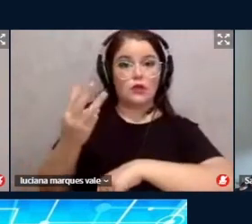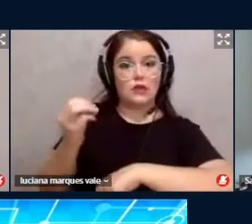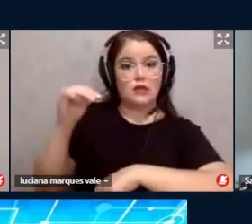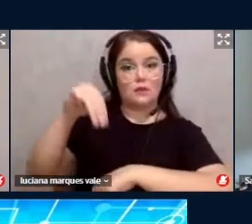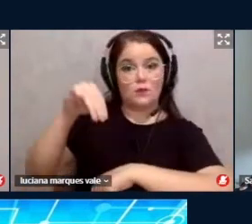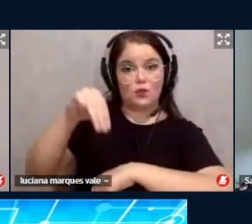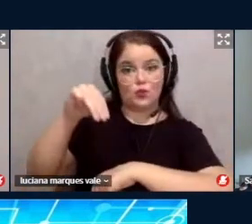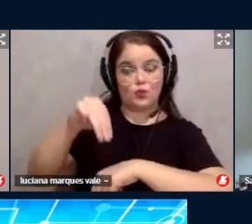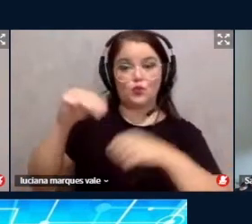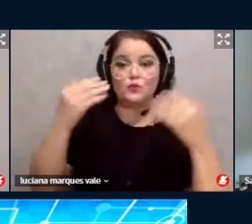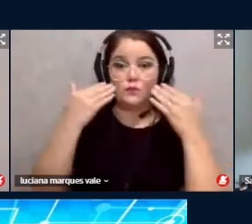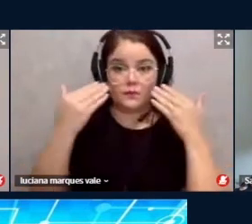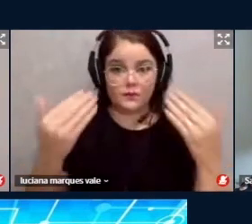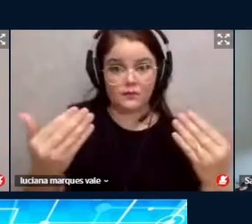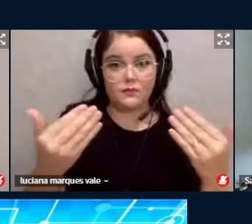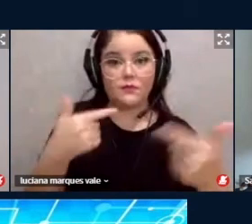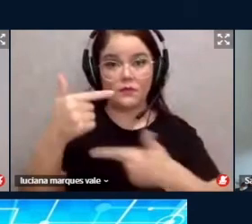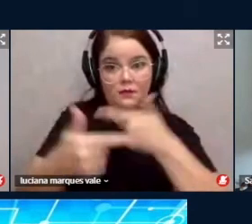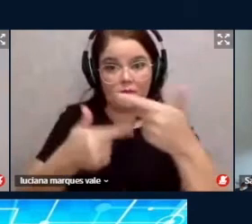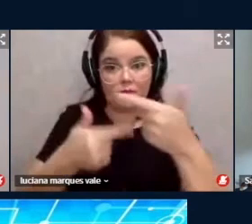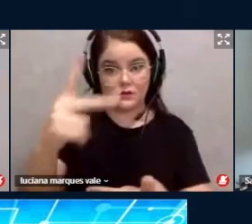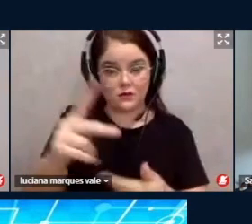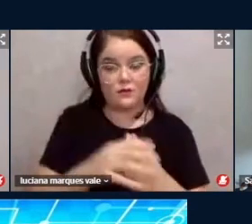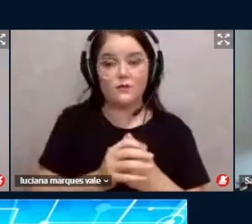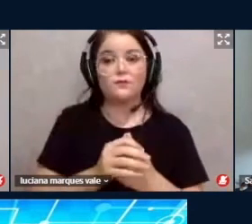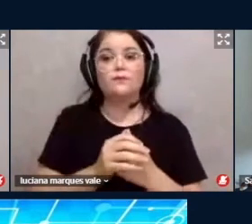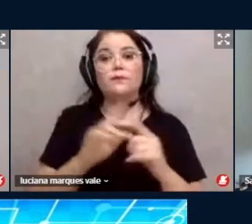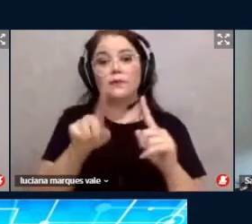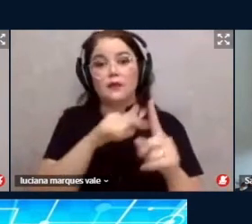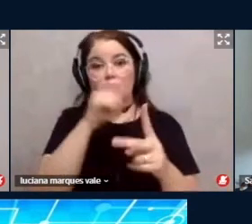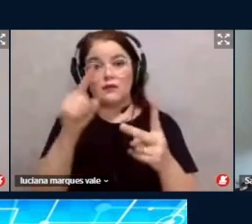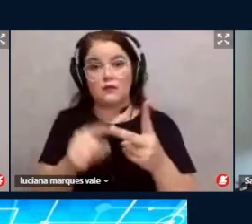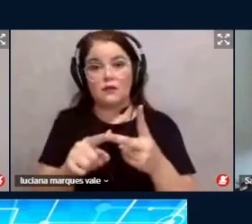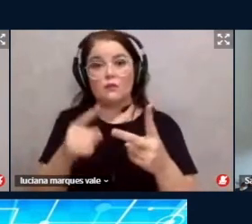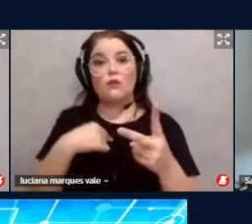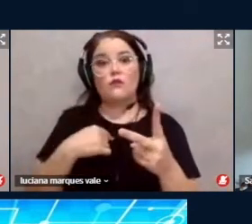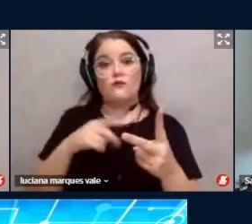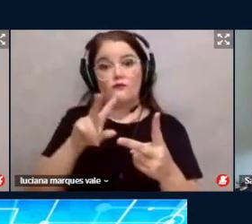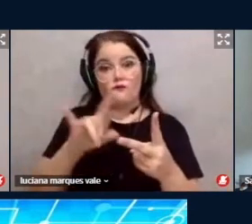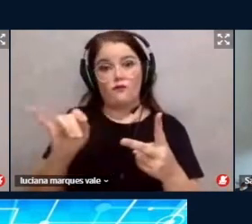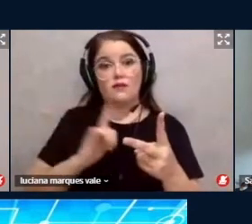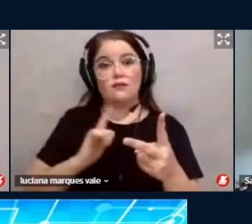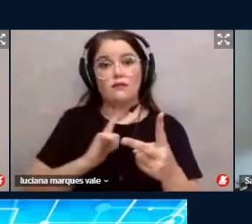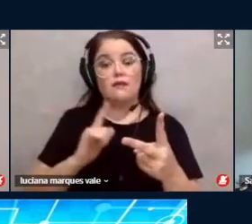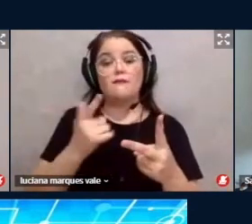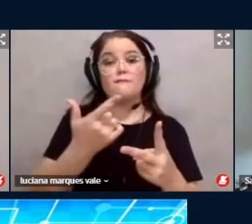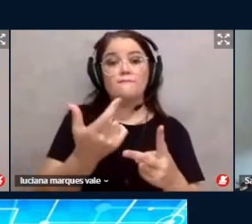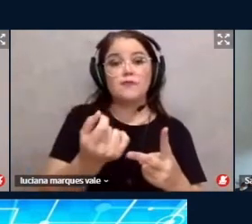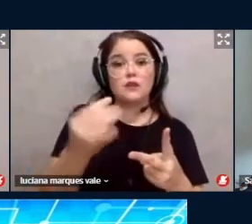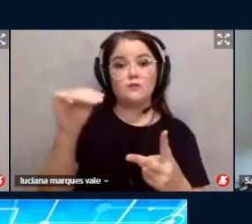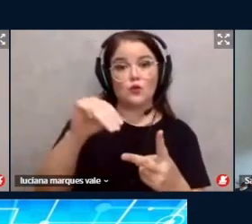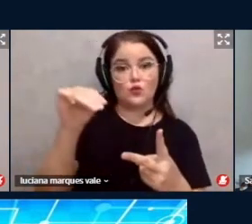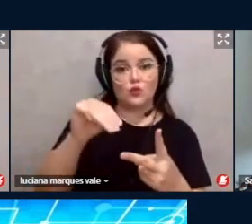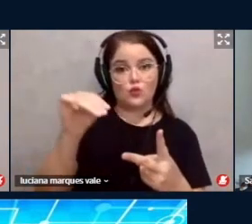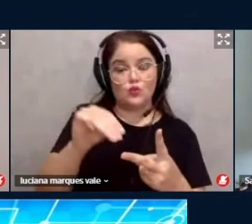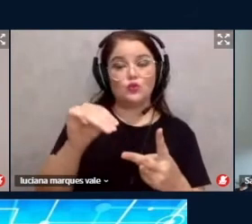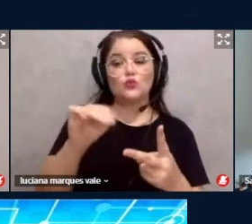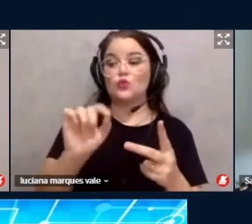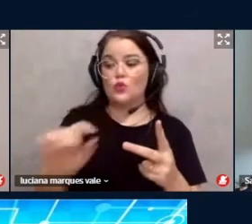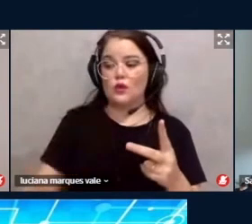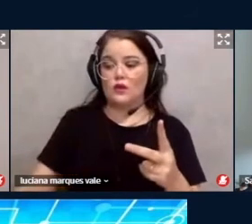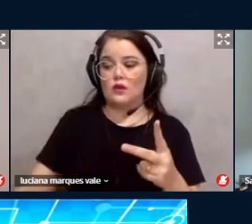apresentar o trabalho dele. Em seguida, nós teremos 20 minutos em